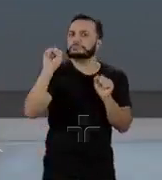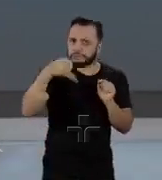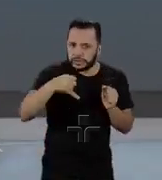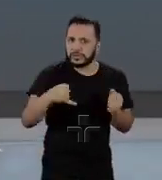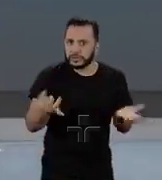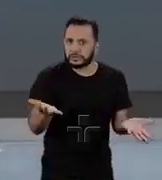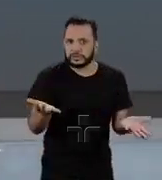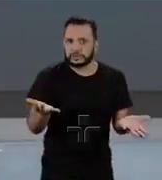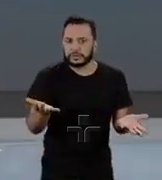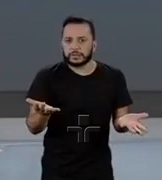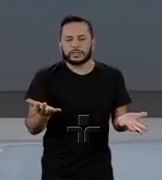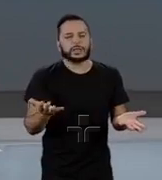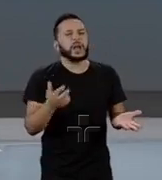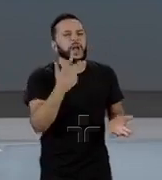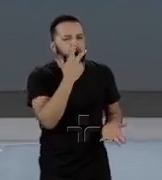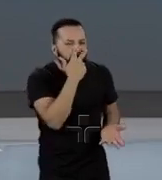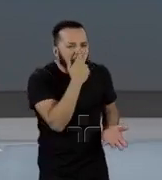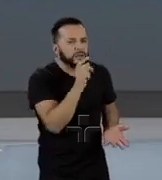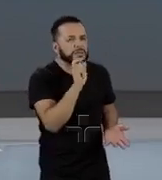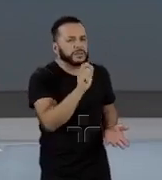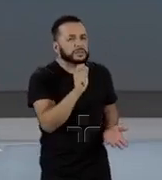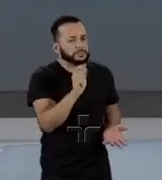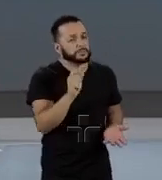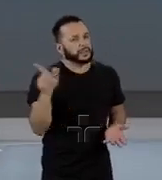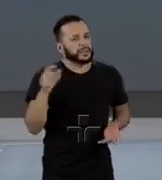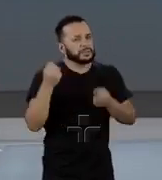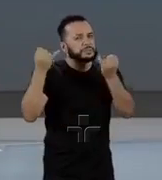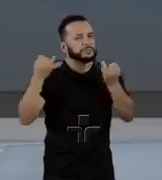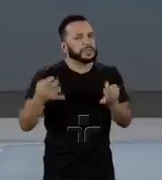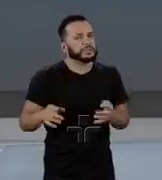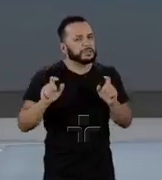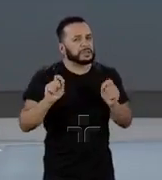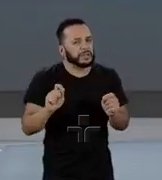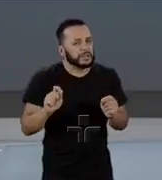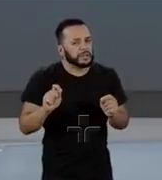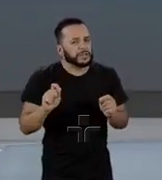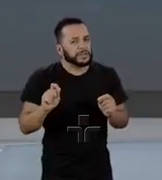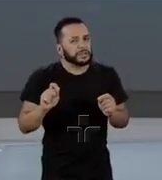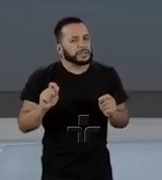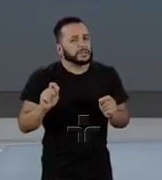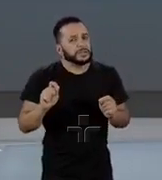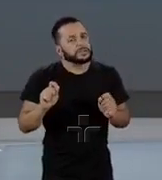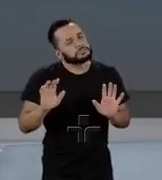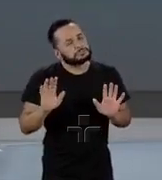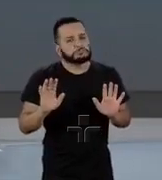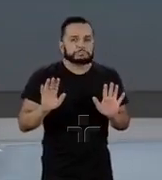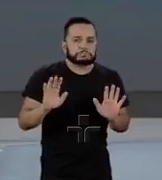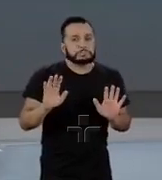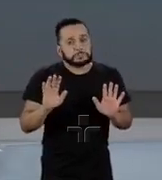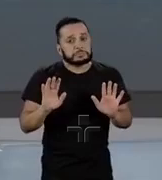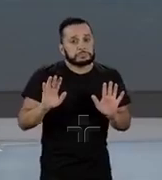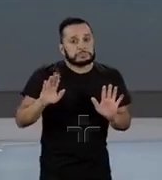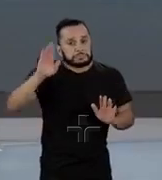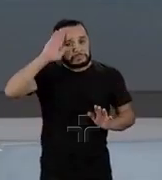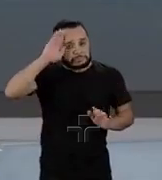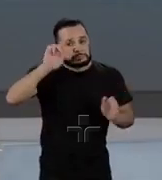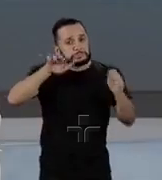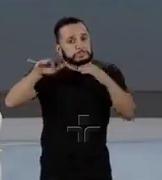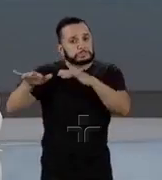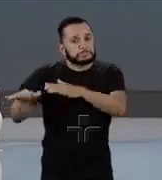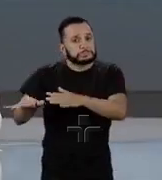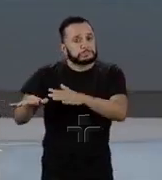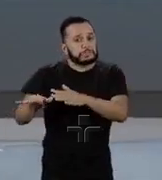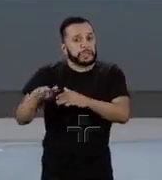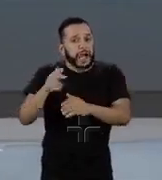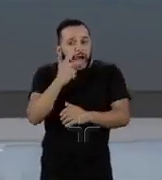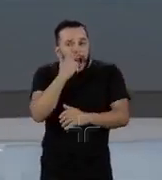estratégico. Então acho que essa é uma questão, apesar de que o que ele fala na sequência tem muito sentido, que ela dando errado, os